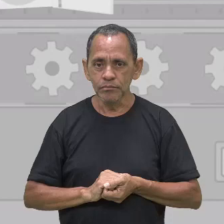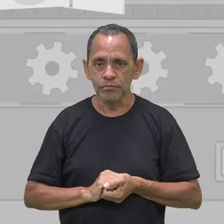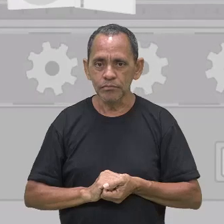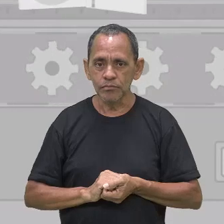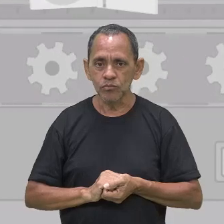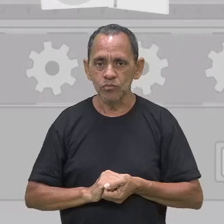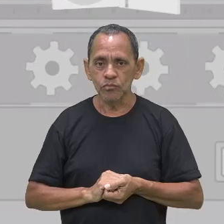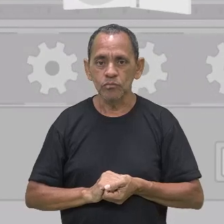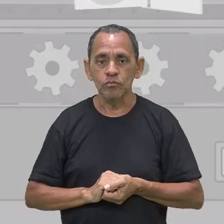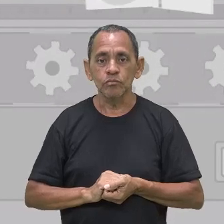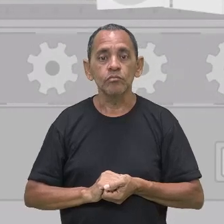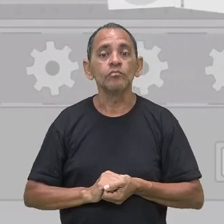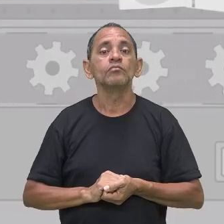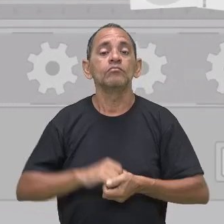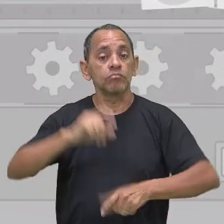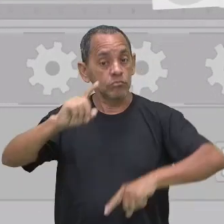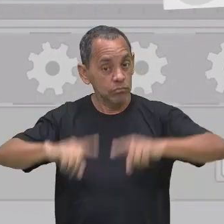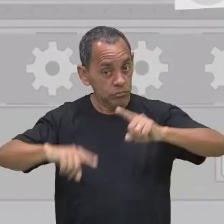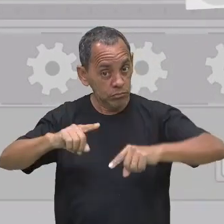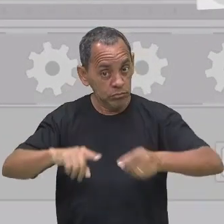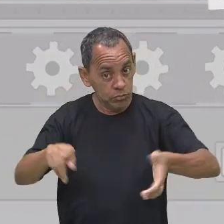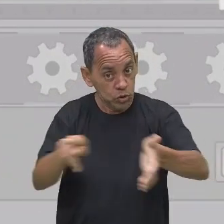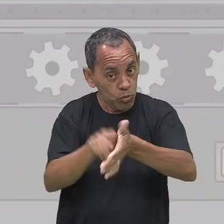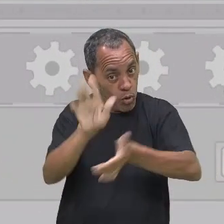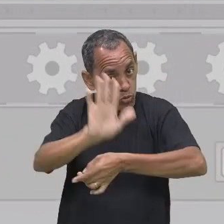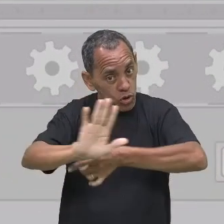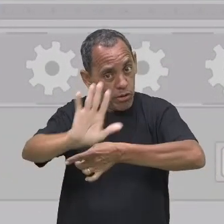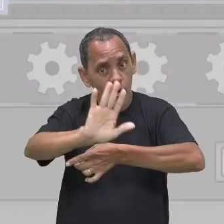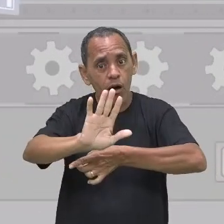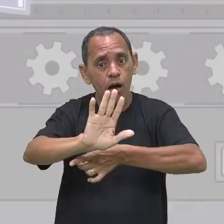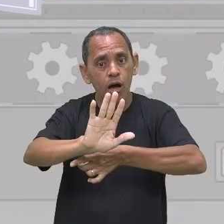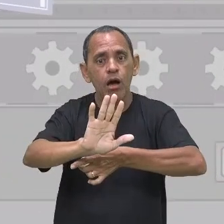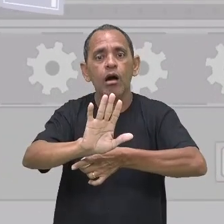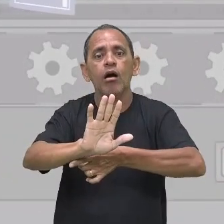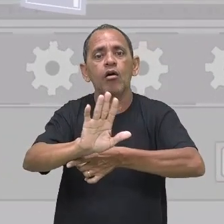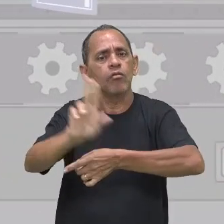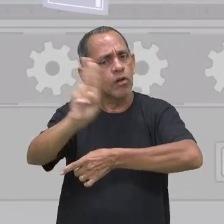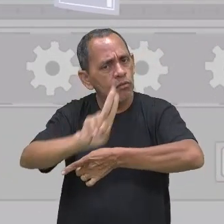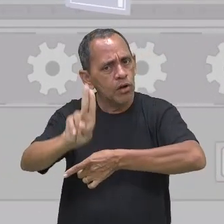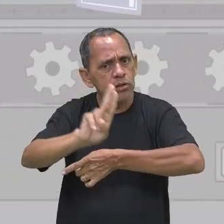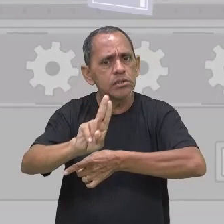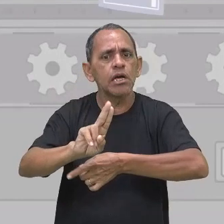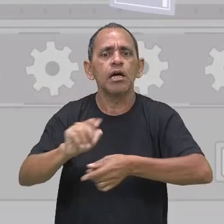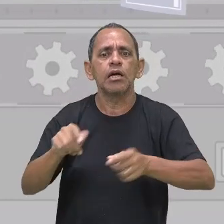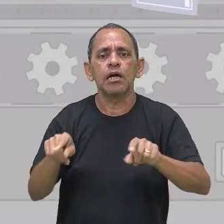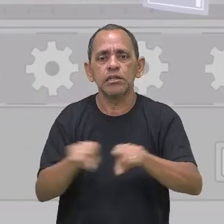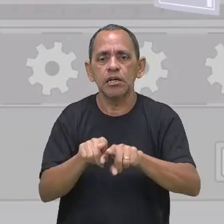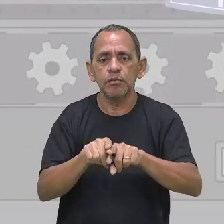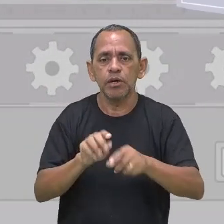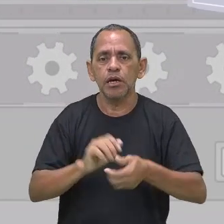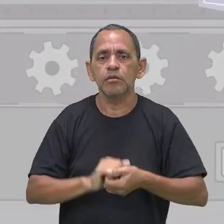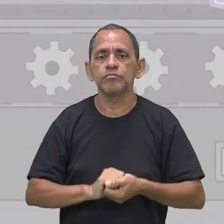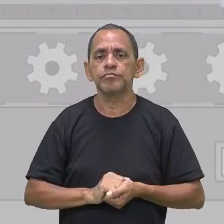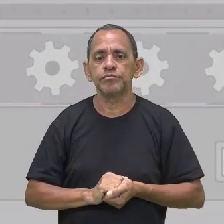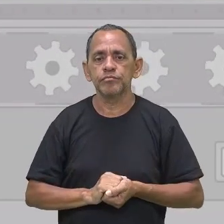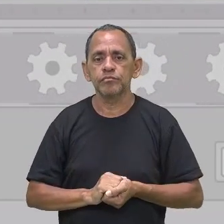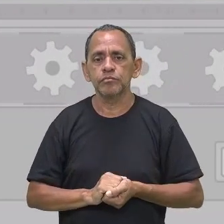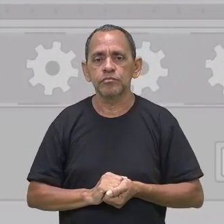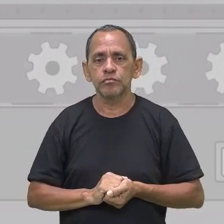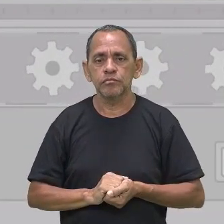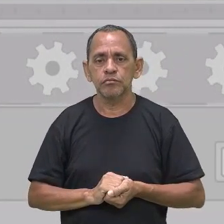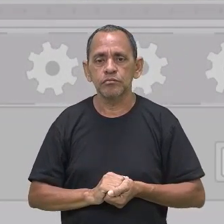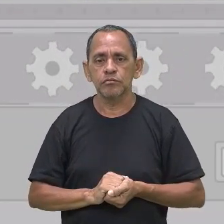nos produtos em geral, né, que você vai consumir, né, na questão da